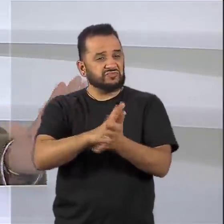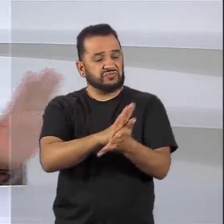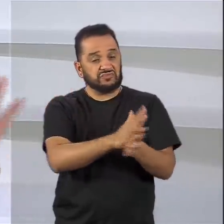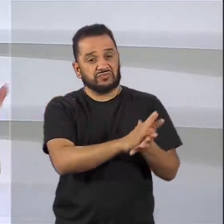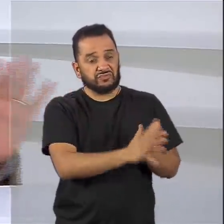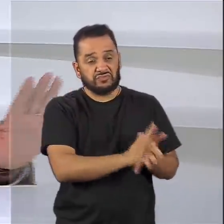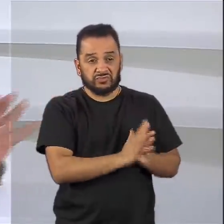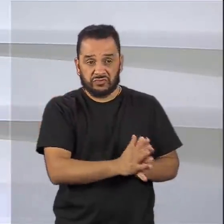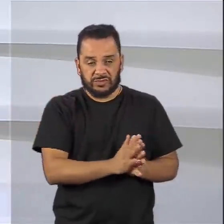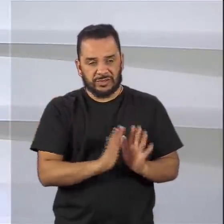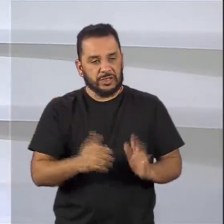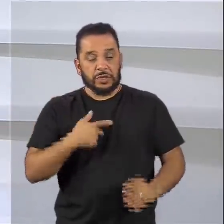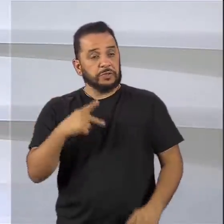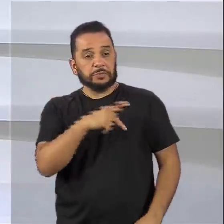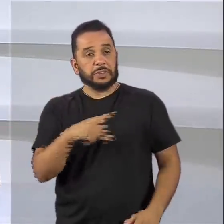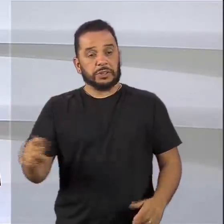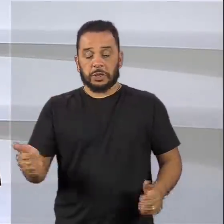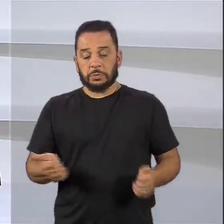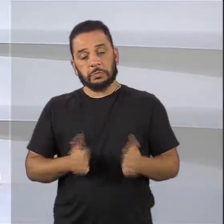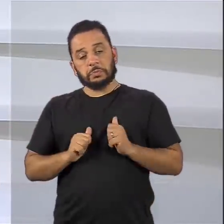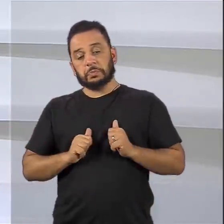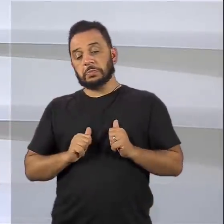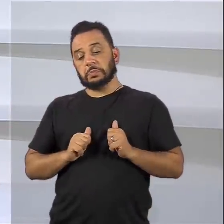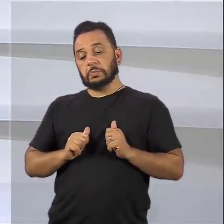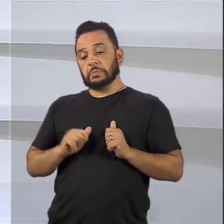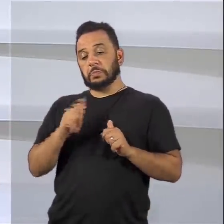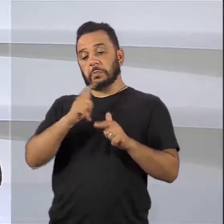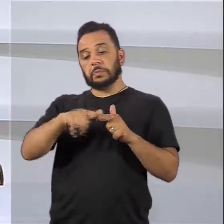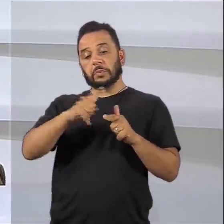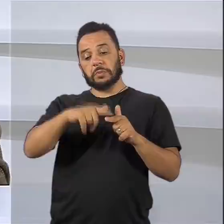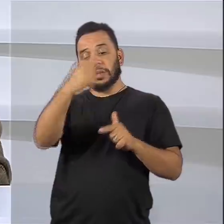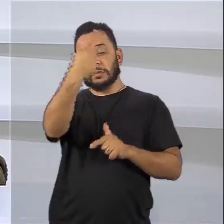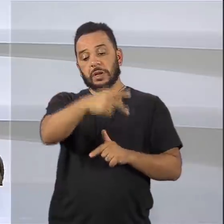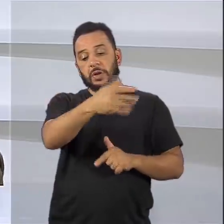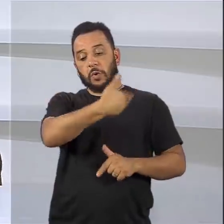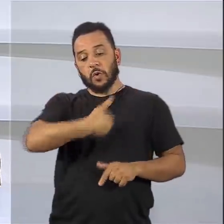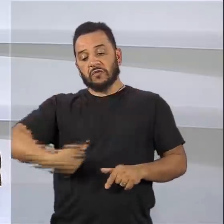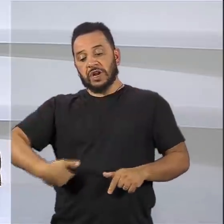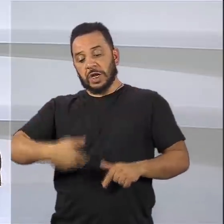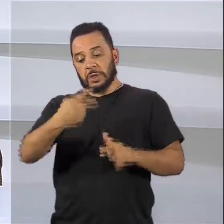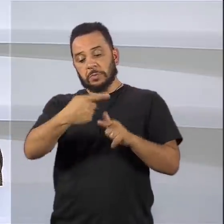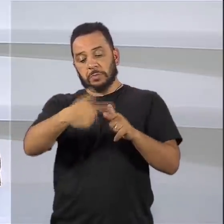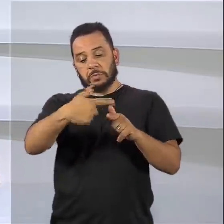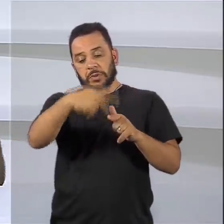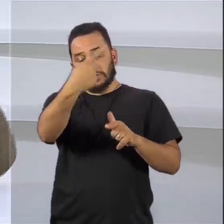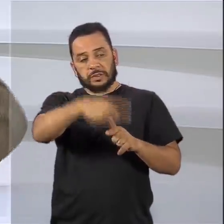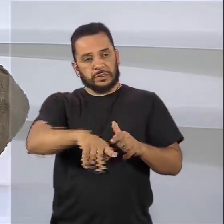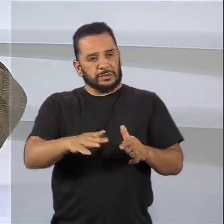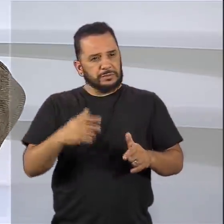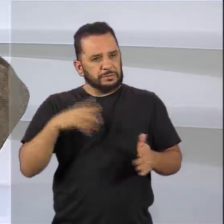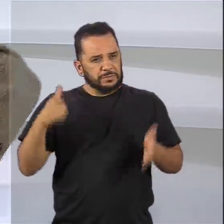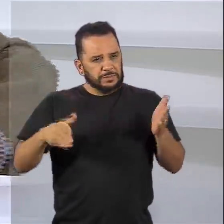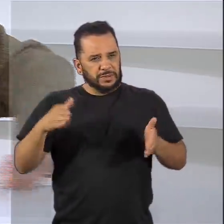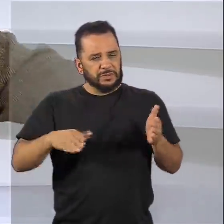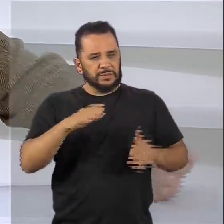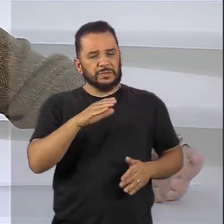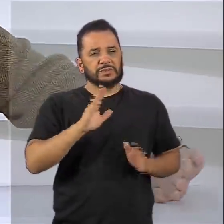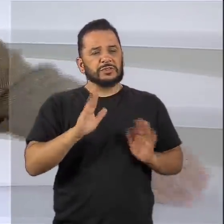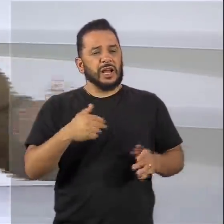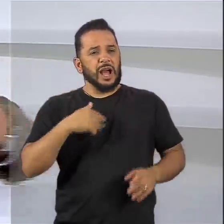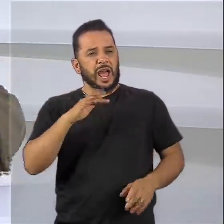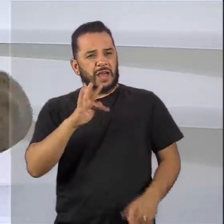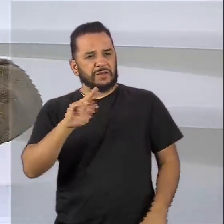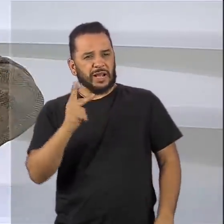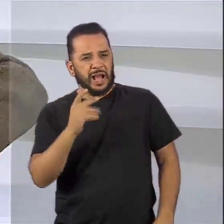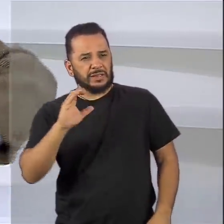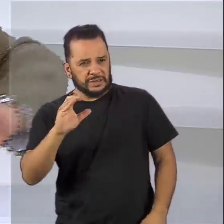então não queriam saber disso, né? Durante a gestão Cardoso, pouco se fez na área de segurança, durante a gestão Lula também se